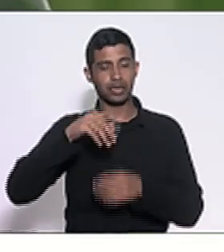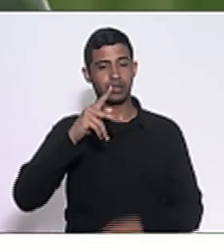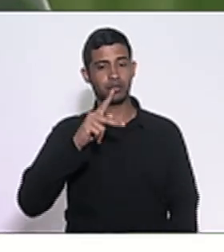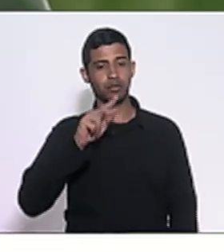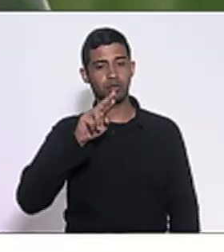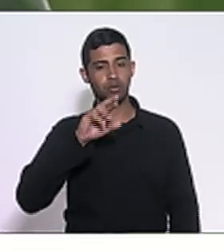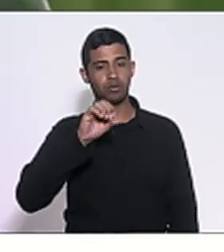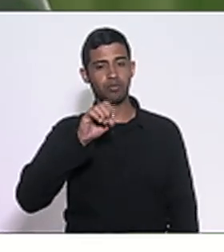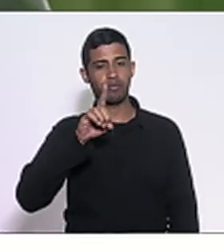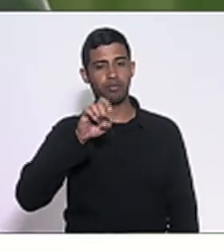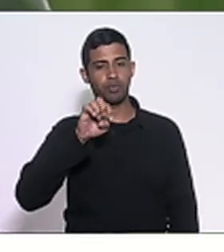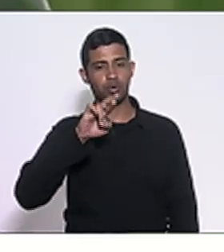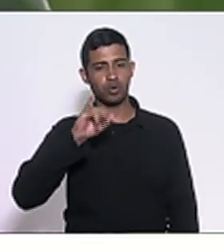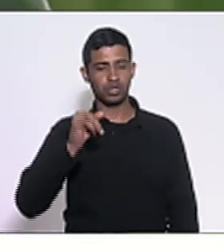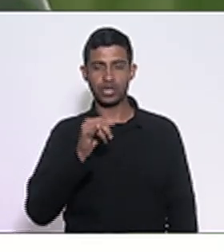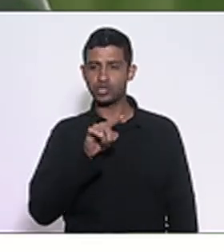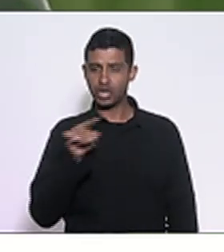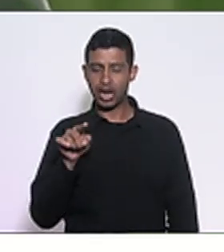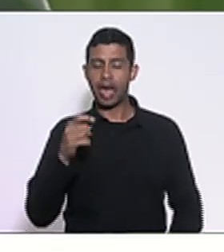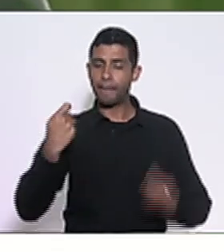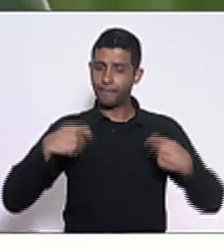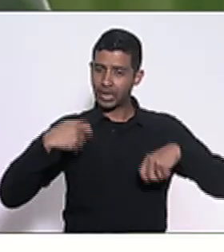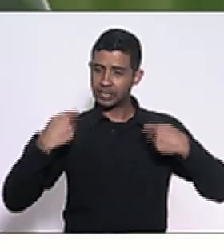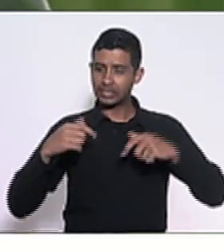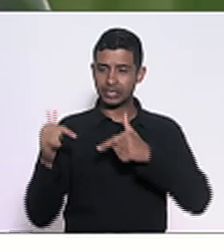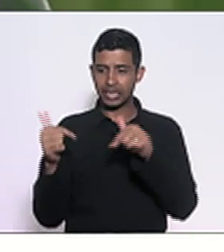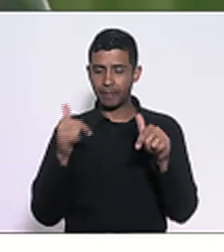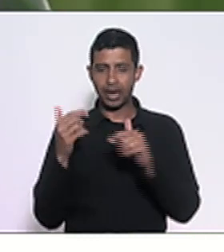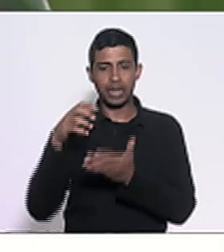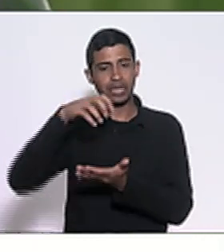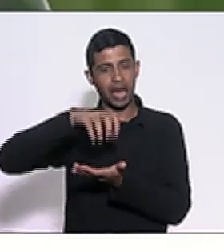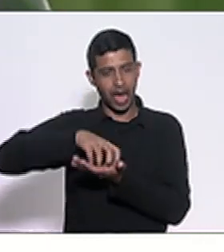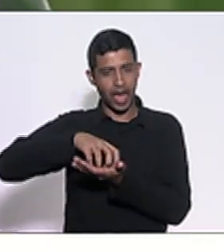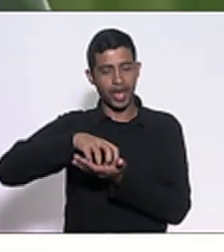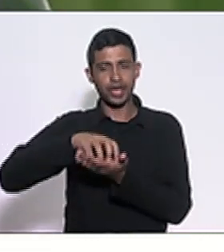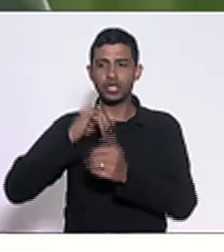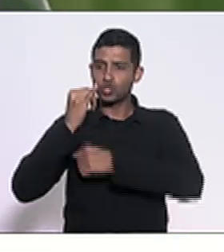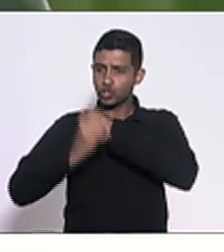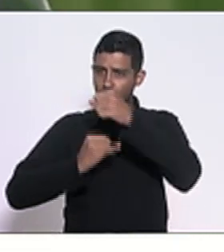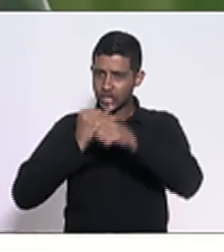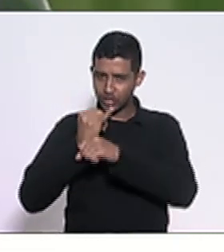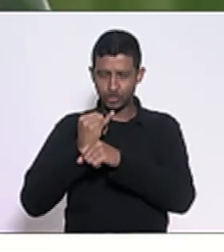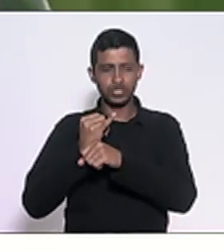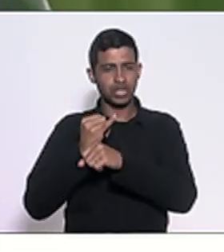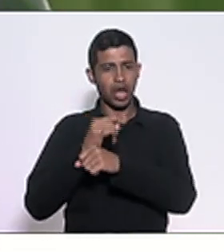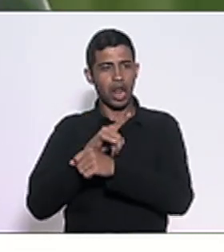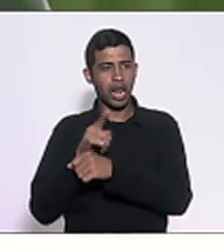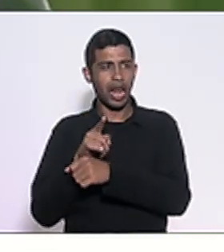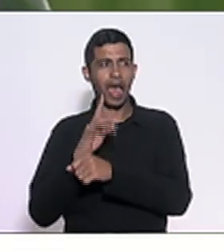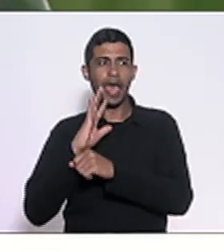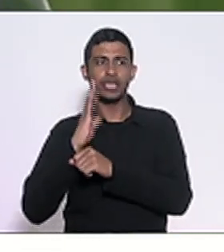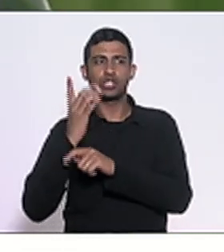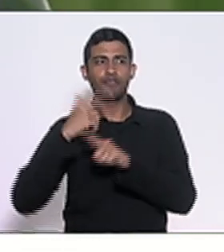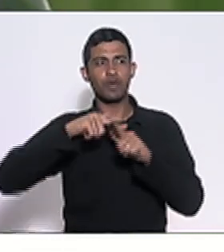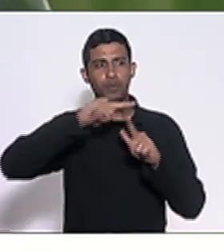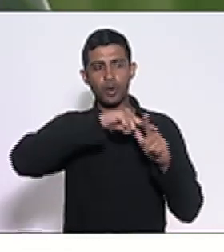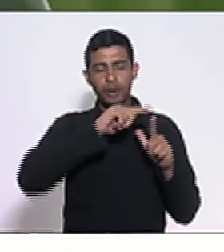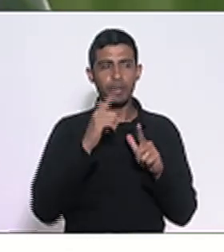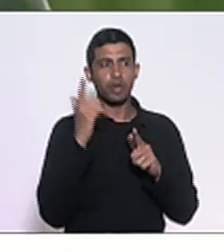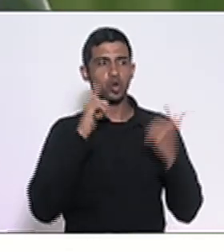na área de governo digital, com ferramentas, com soluções, com serviços que permitam grande